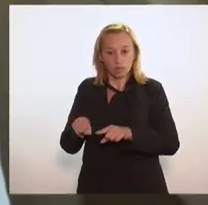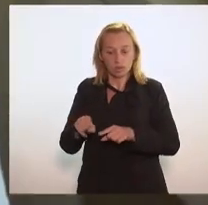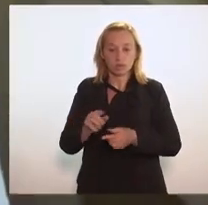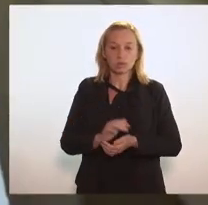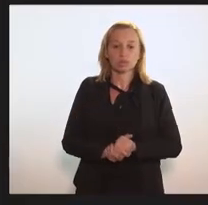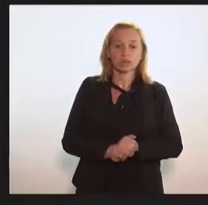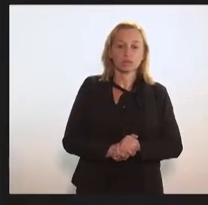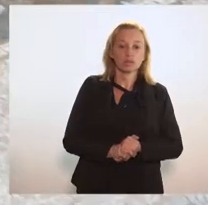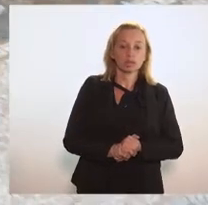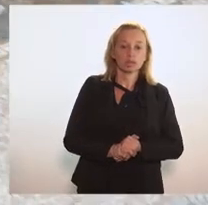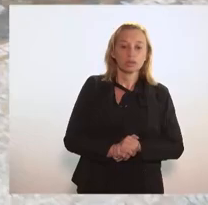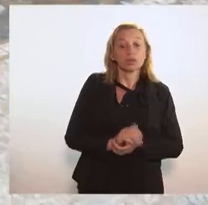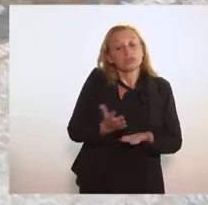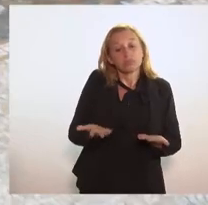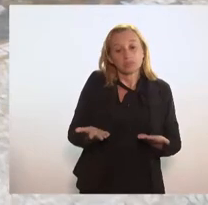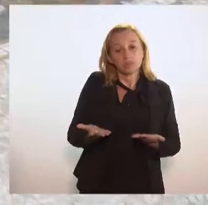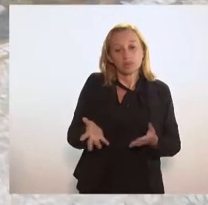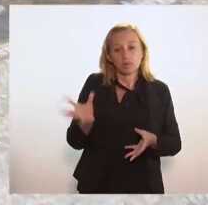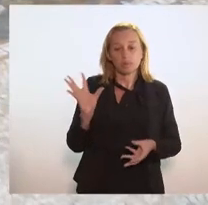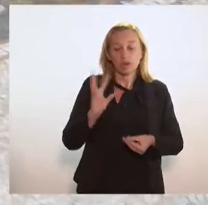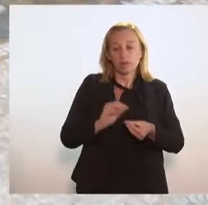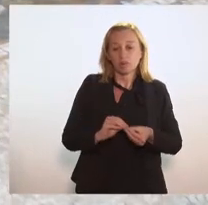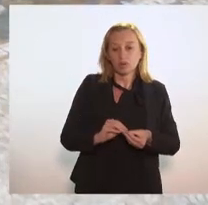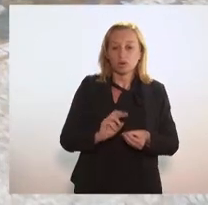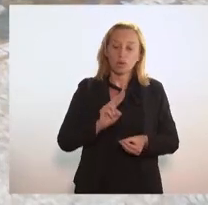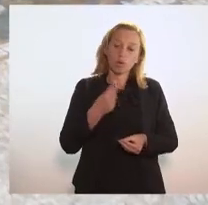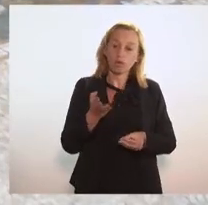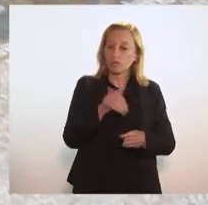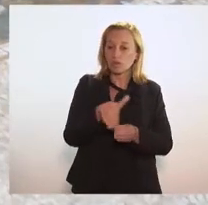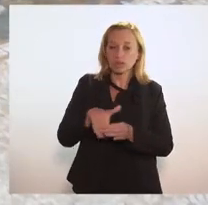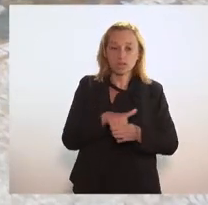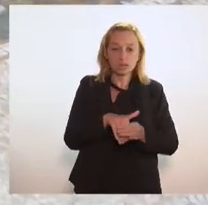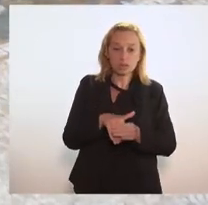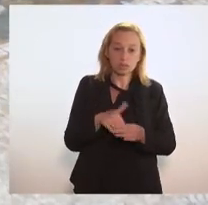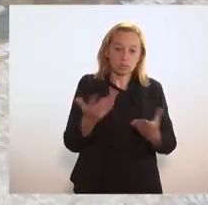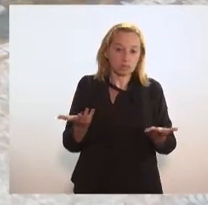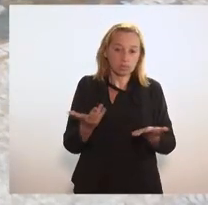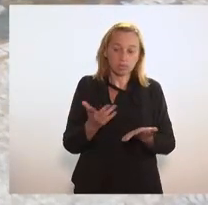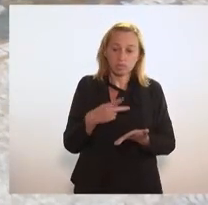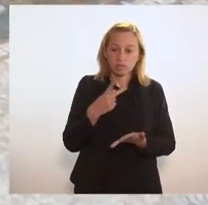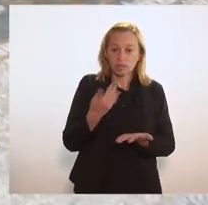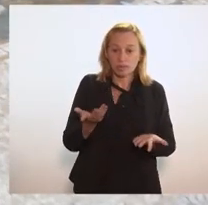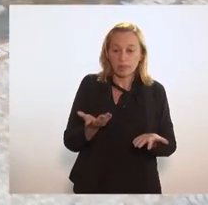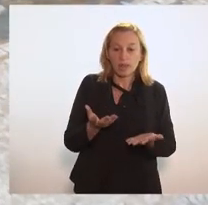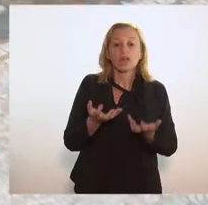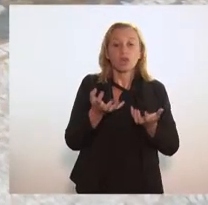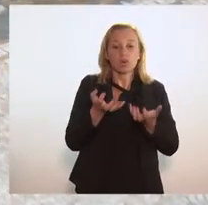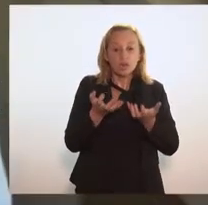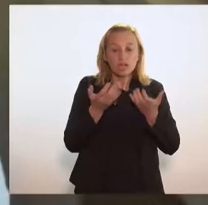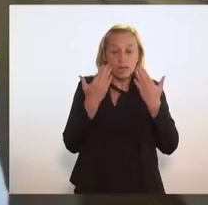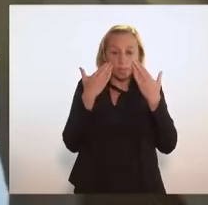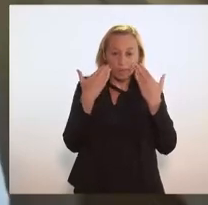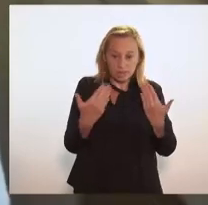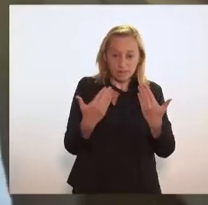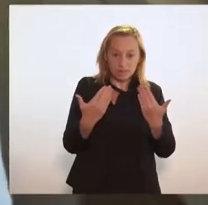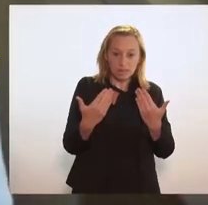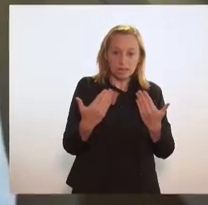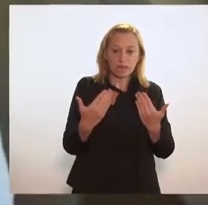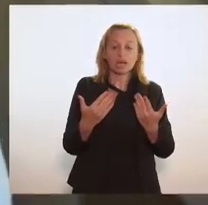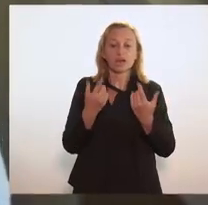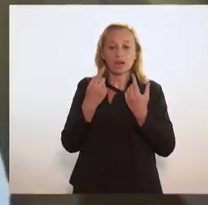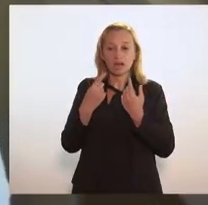se apresentando uma outra coisa senão colocar em votação Eu tenho um parecer Deputado os povos que eu queria apresentar